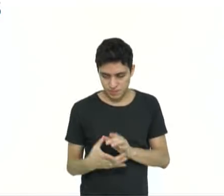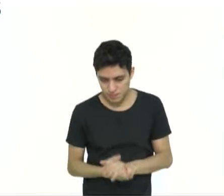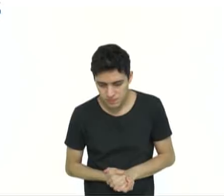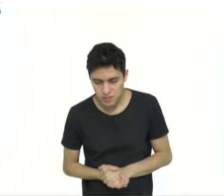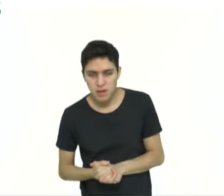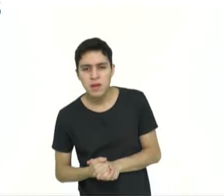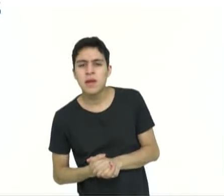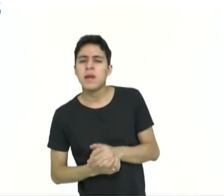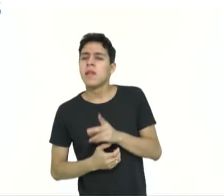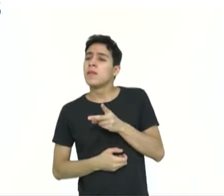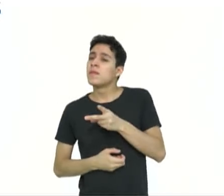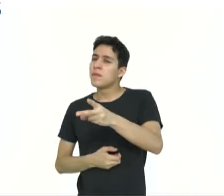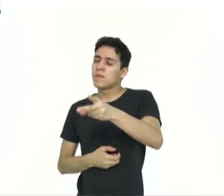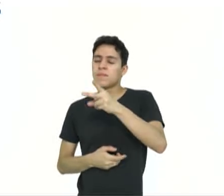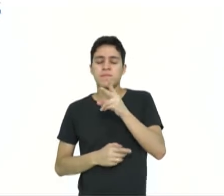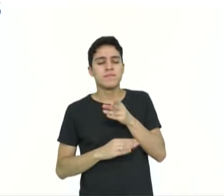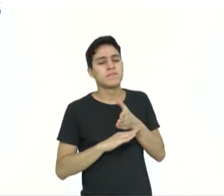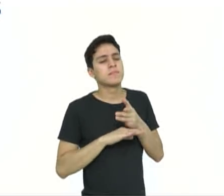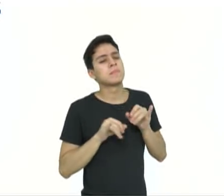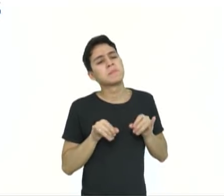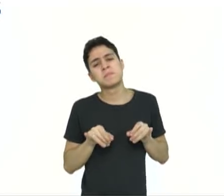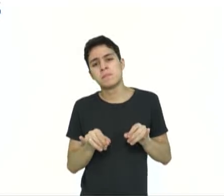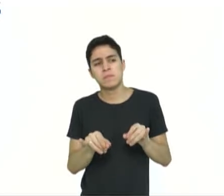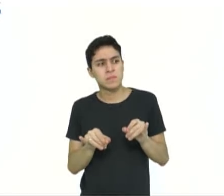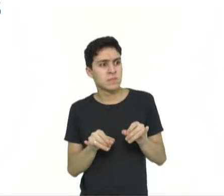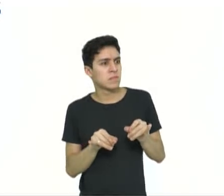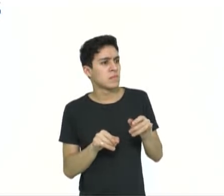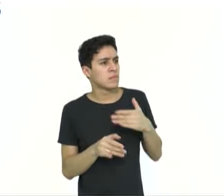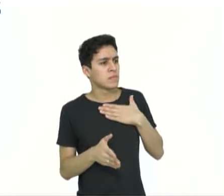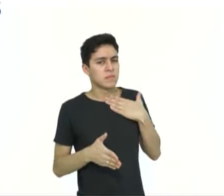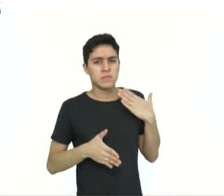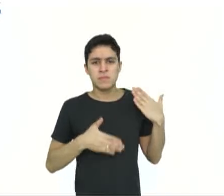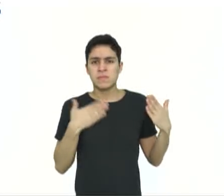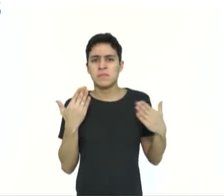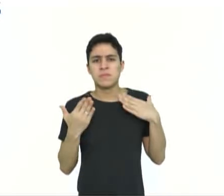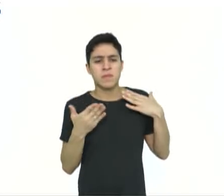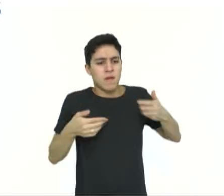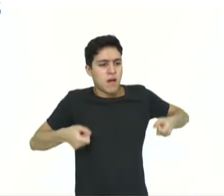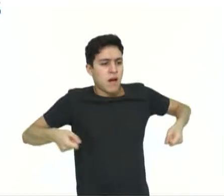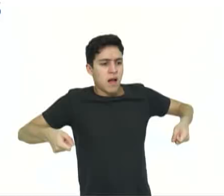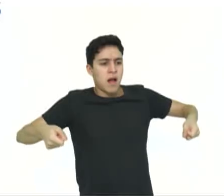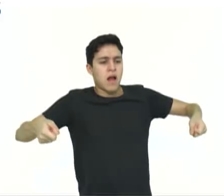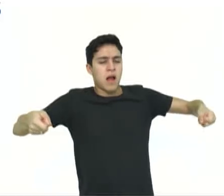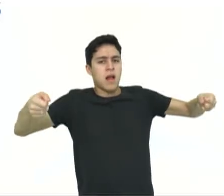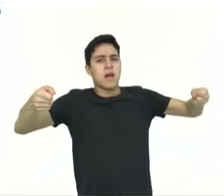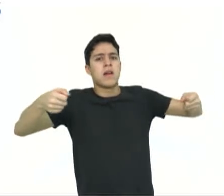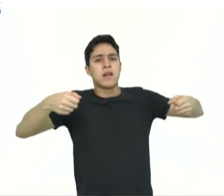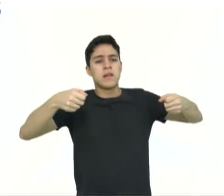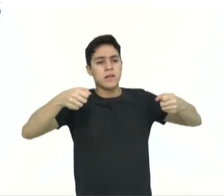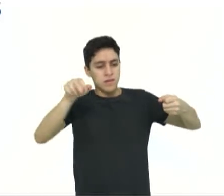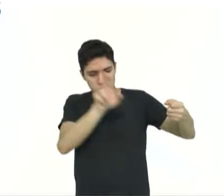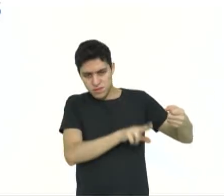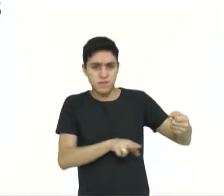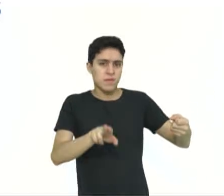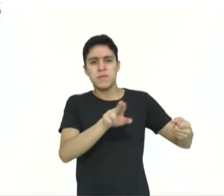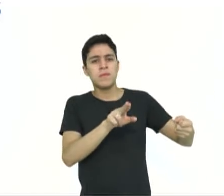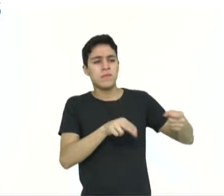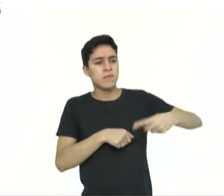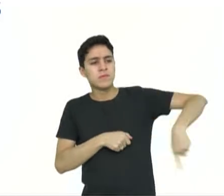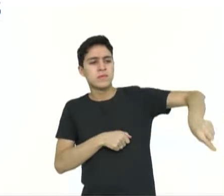as vezes que eu vou ao supermercado, fico indignada com a quantidade de sacolas que são utilizadas